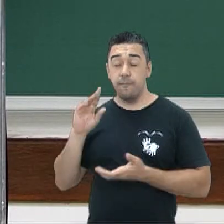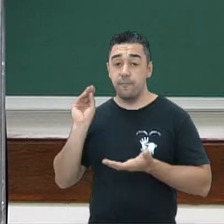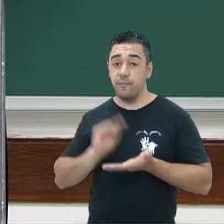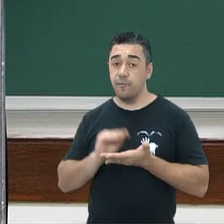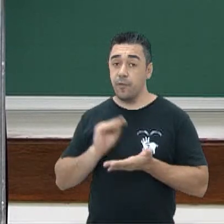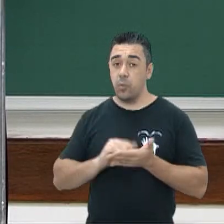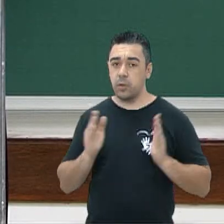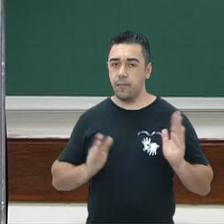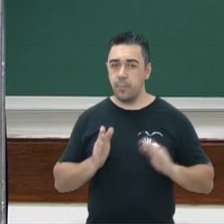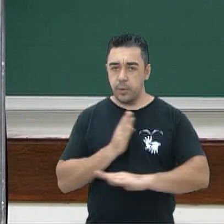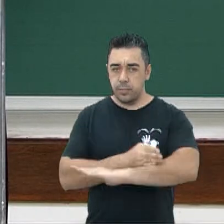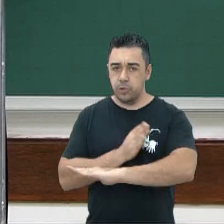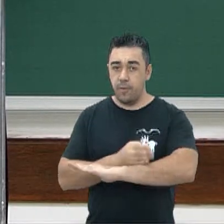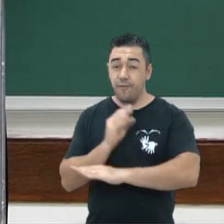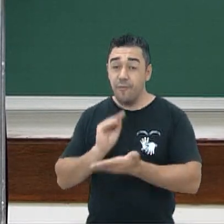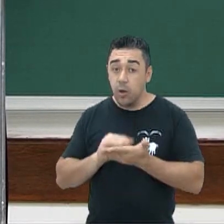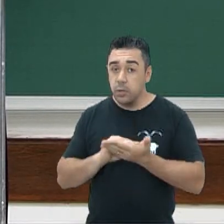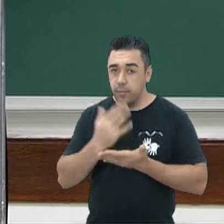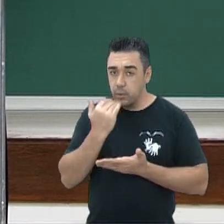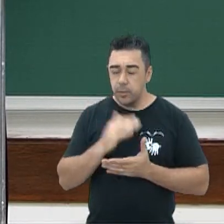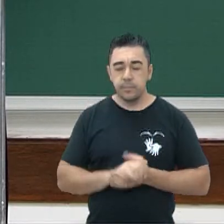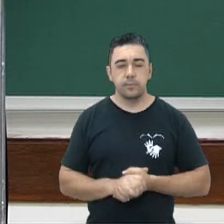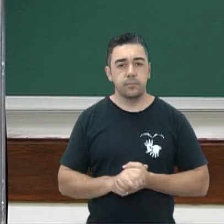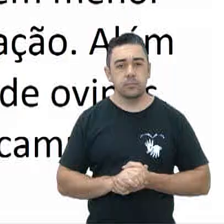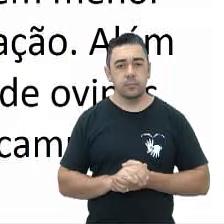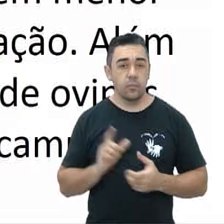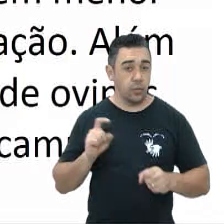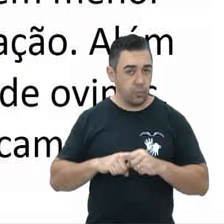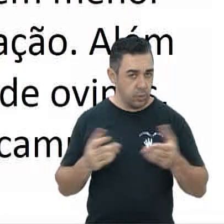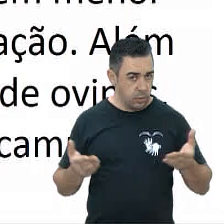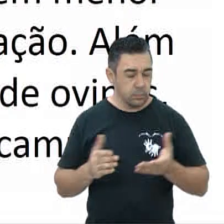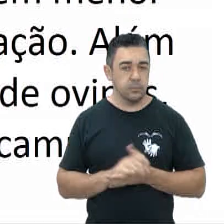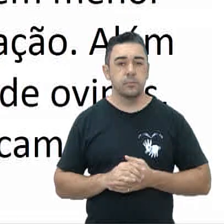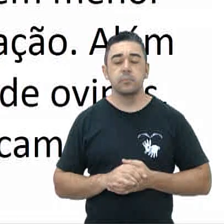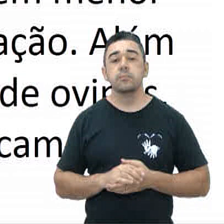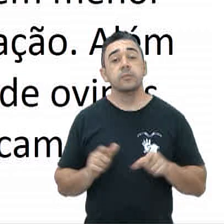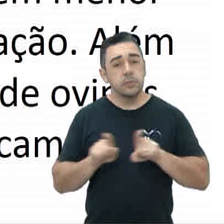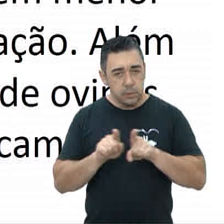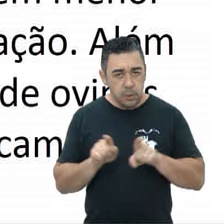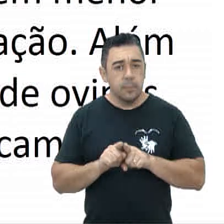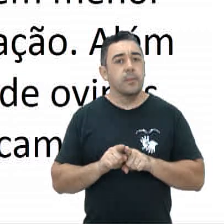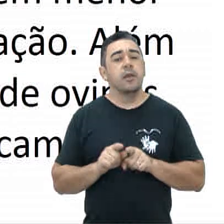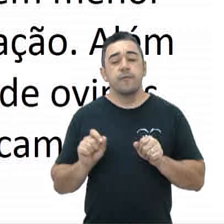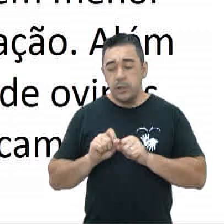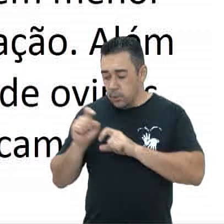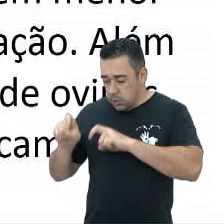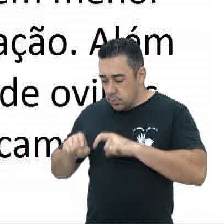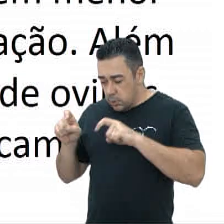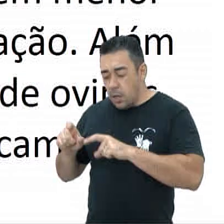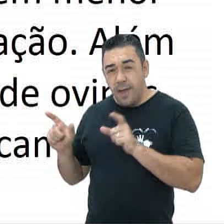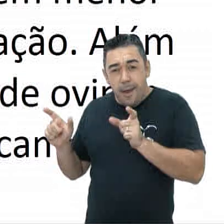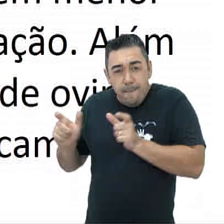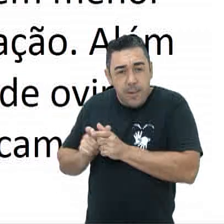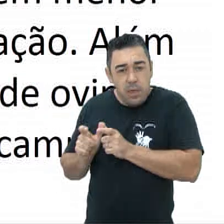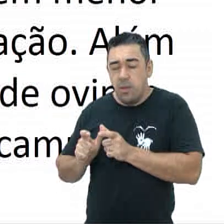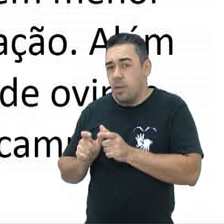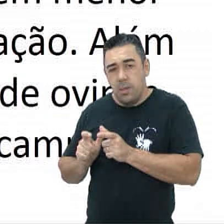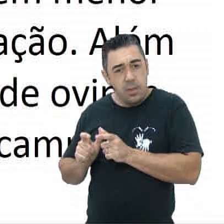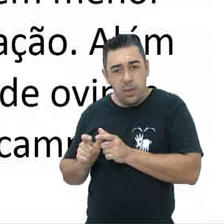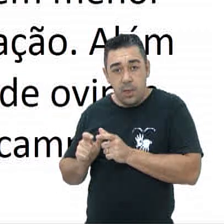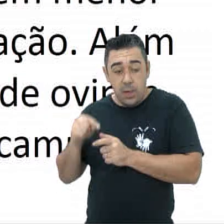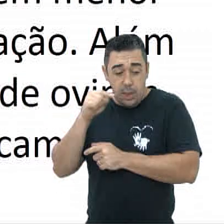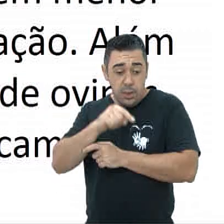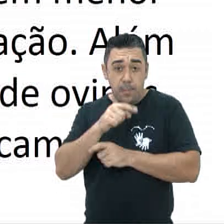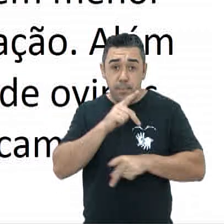comida. Diferente. Tá? Daí voltando aqui, mesmo com tudo isso, a produção era bem menor do que o ritmo de crescimento da